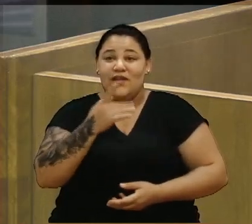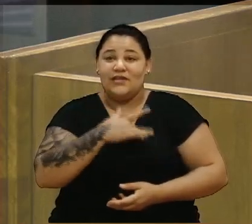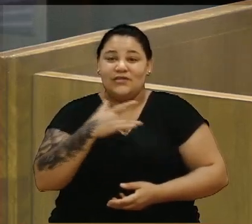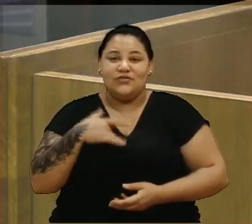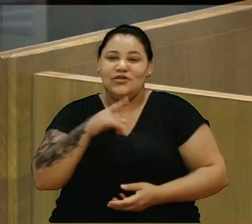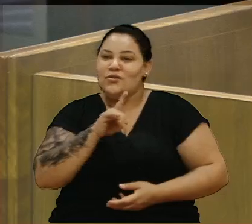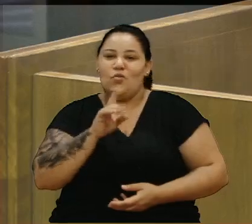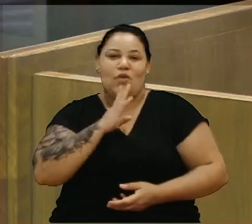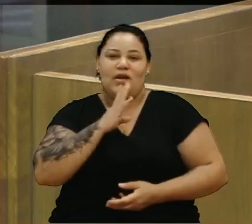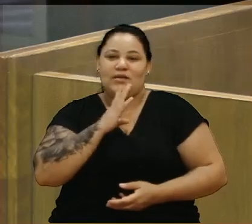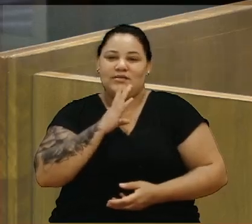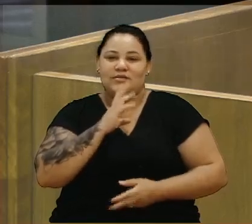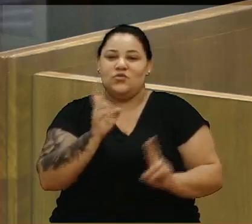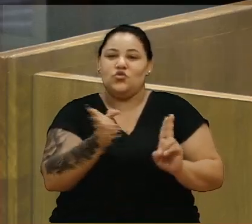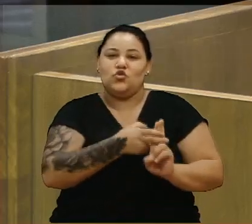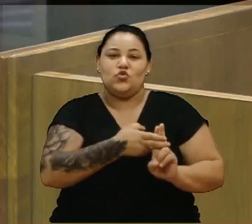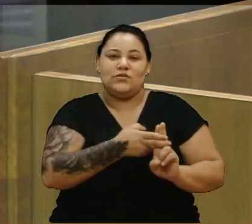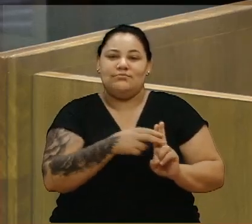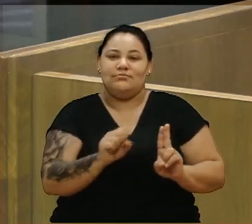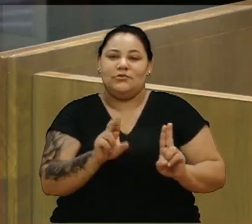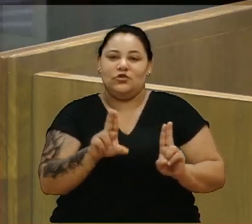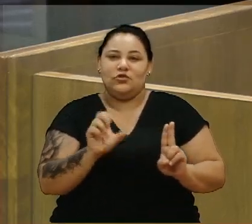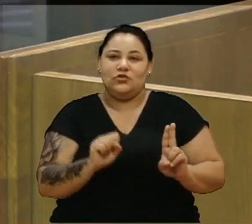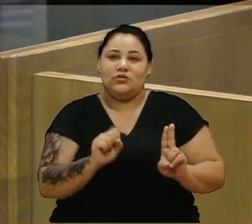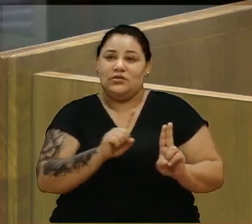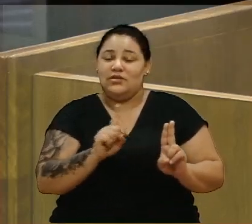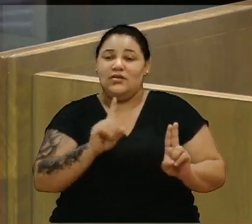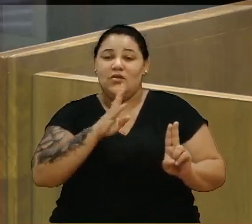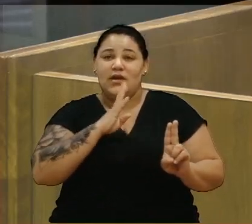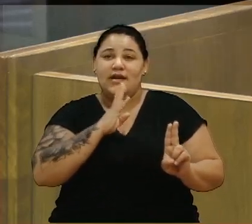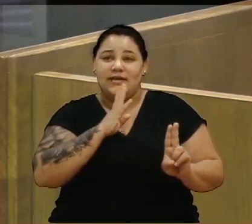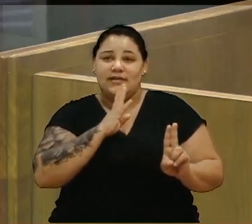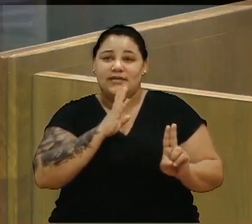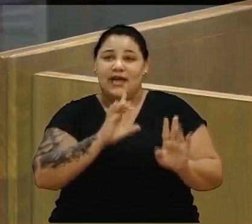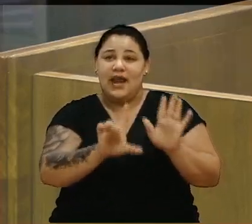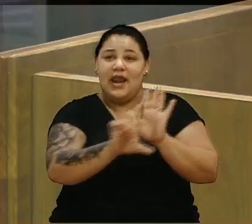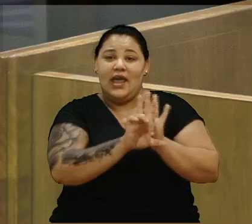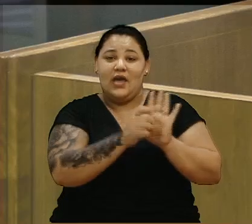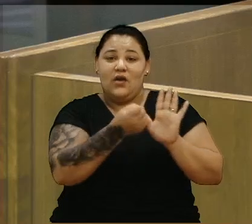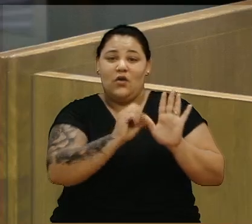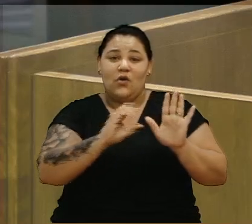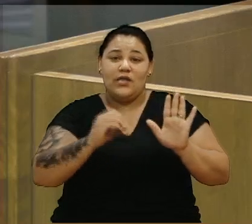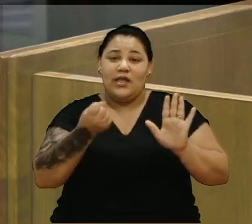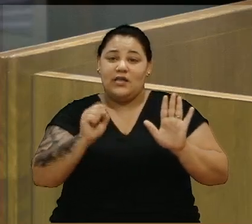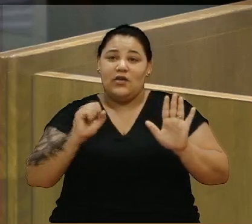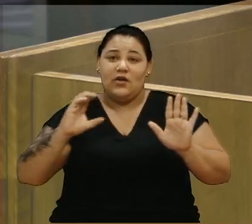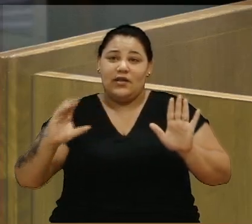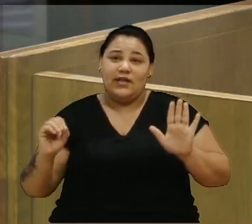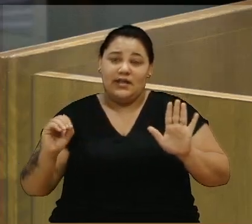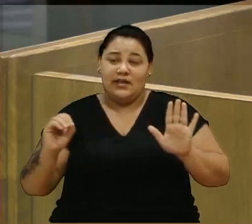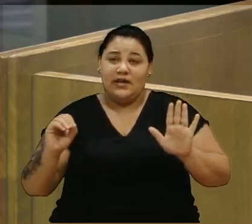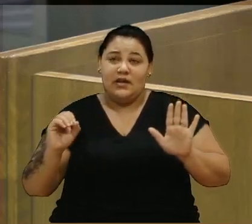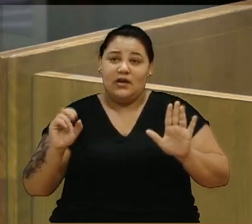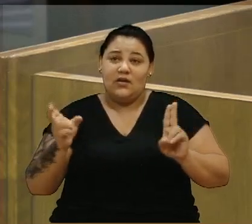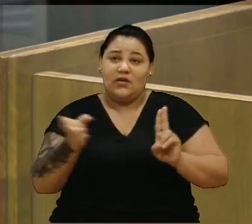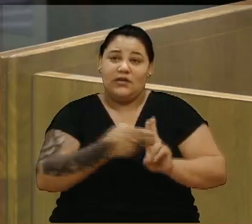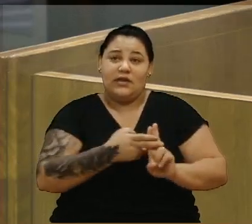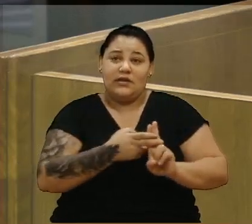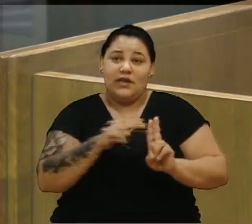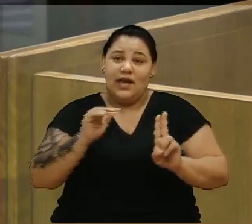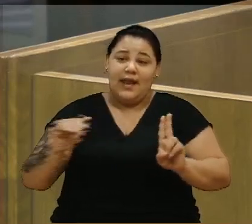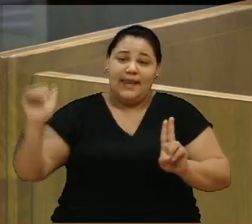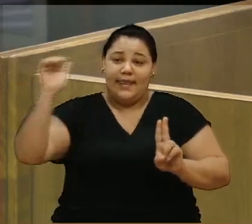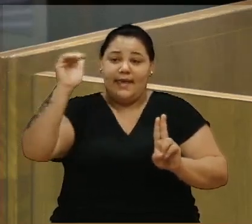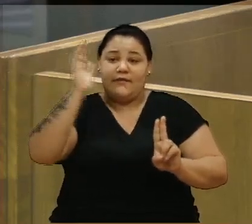SUS. Nós não conhecemos a lei, por exemplo, 8080, que fala sobre o SUS a nível nacional. Nós não sabemos como